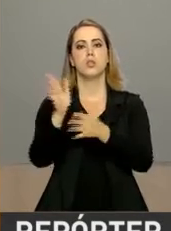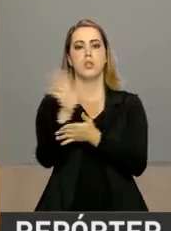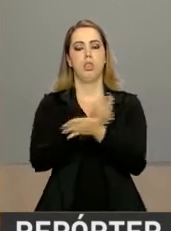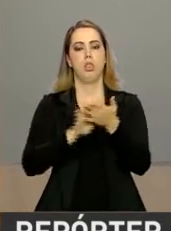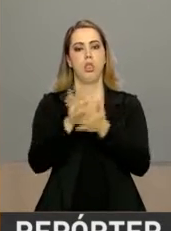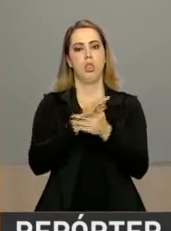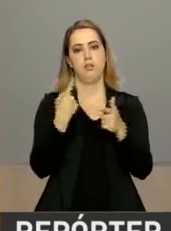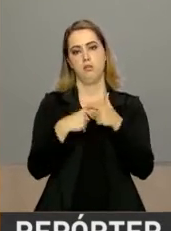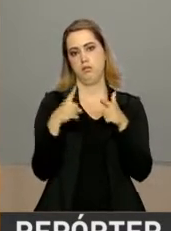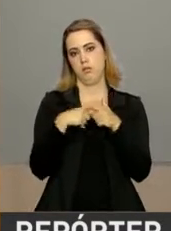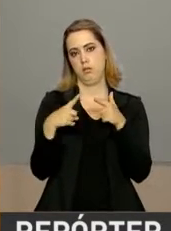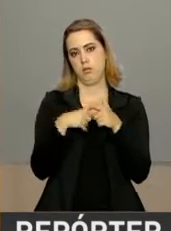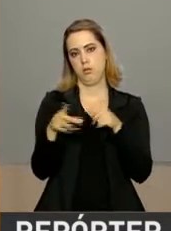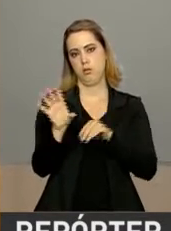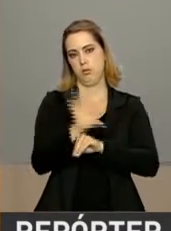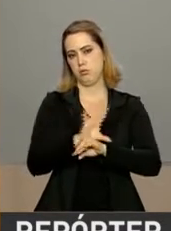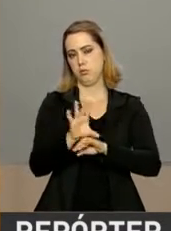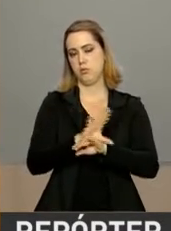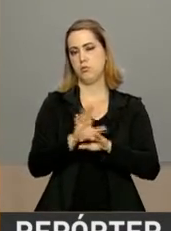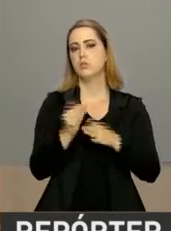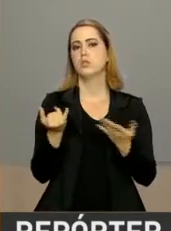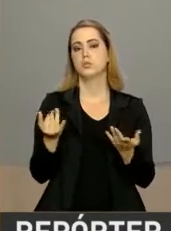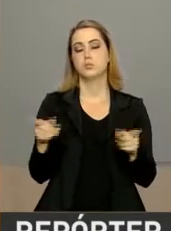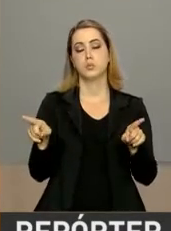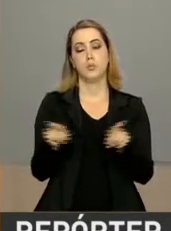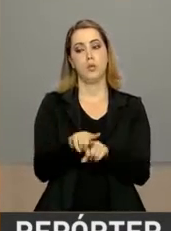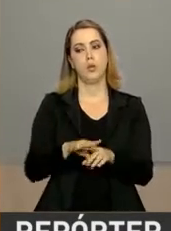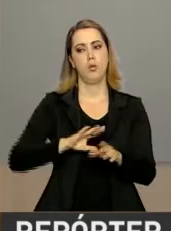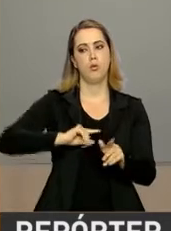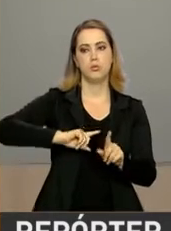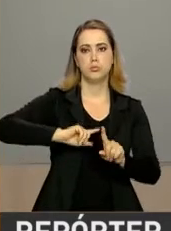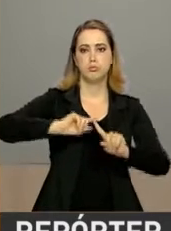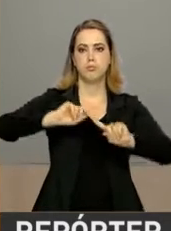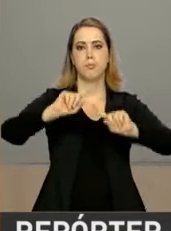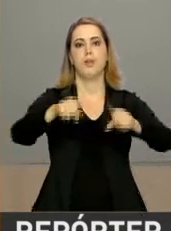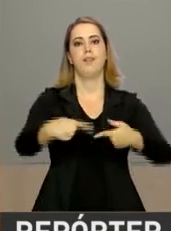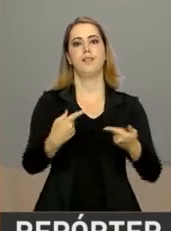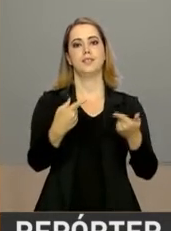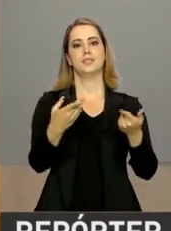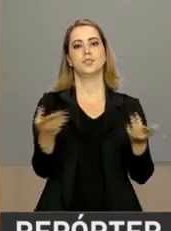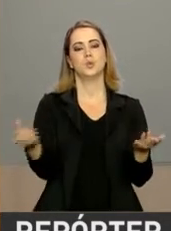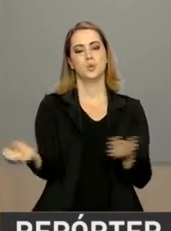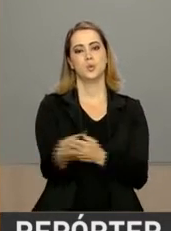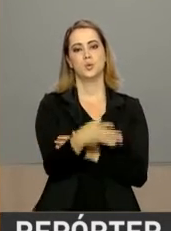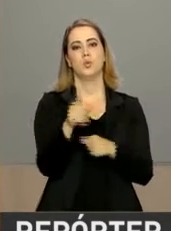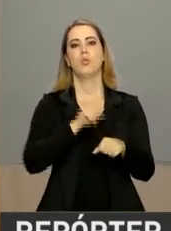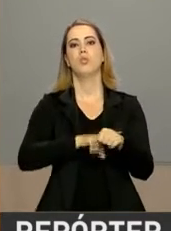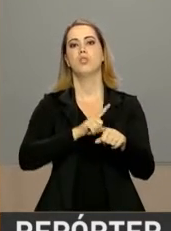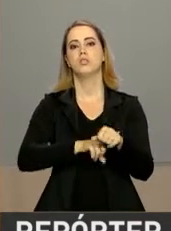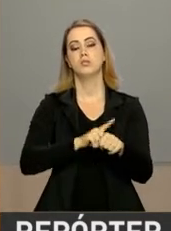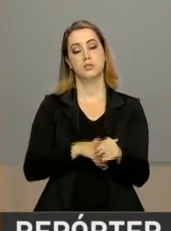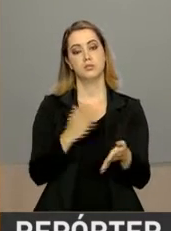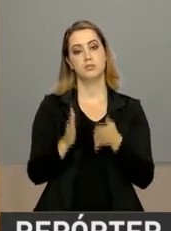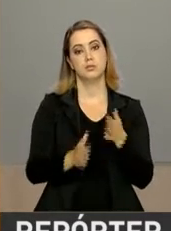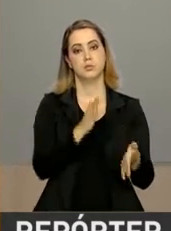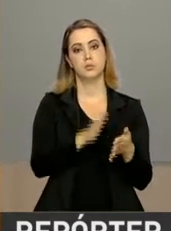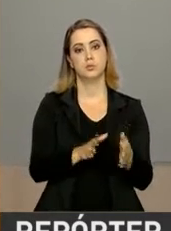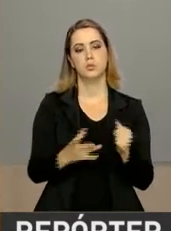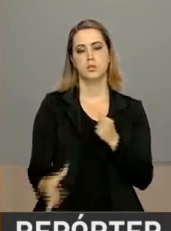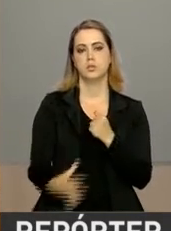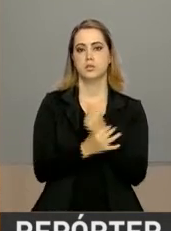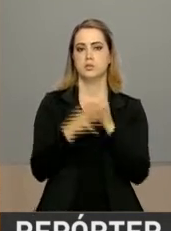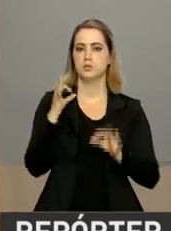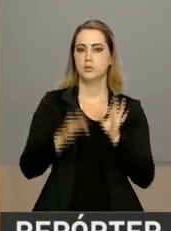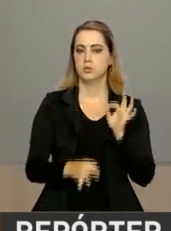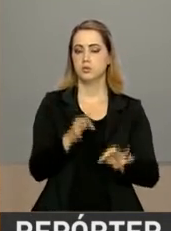de natureza institucional e passado este momento volto a dizer a segurança jurídica ea estabilidade